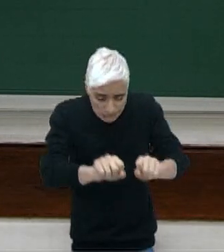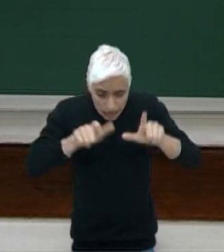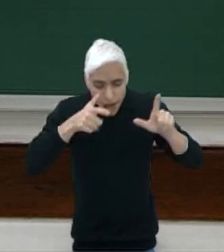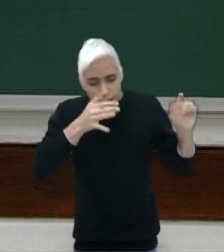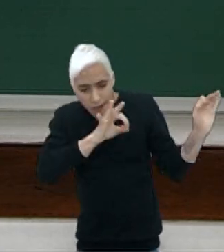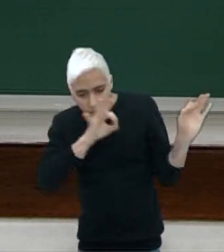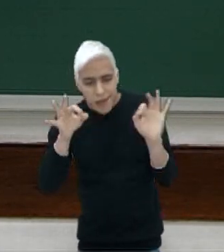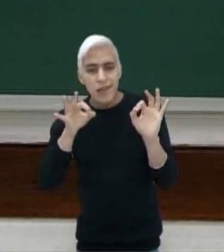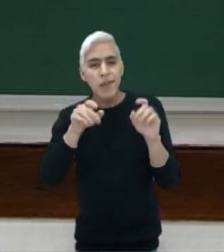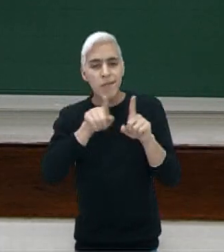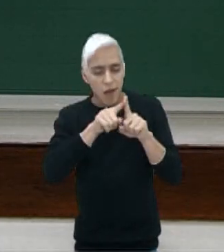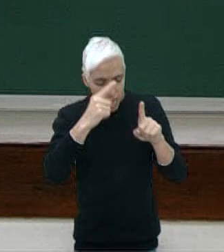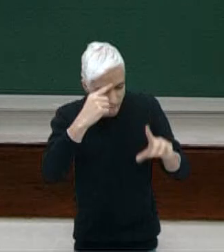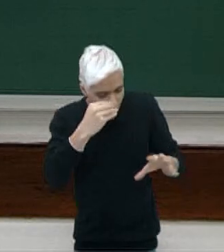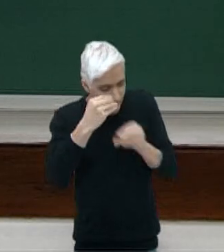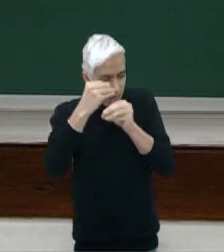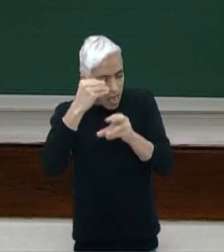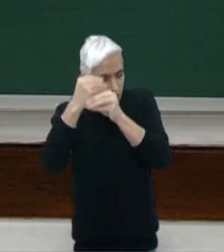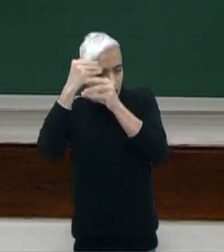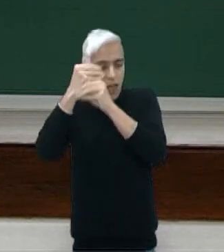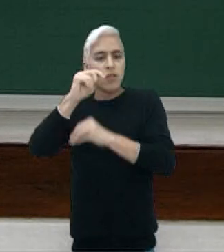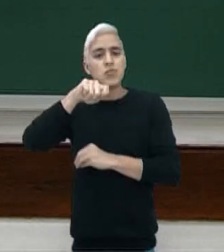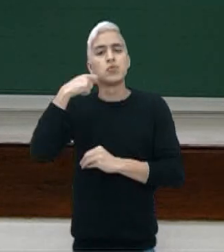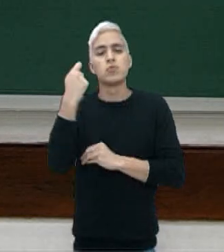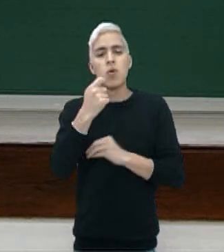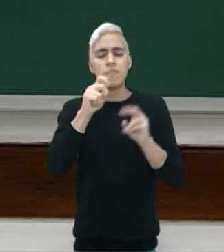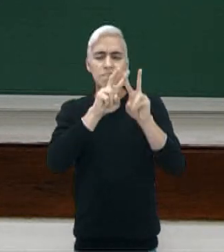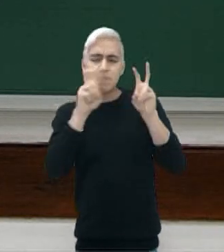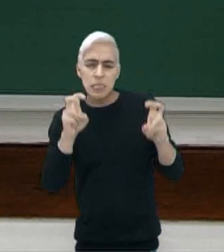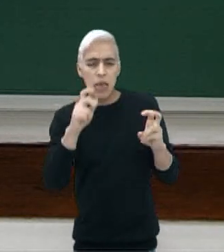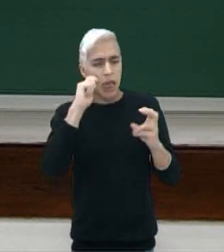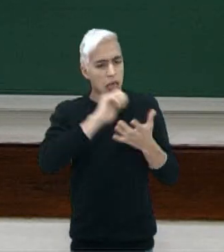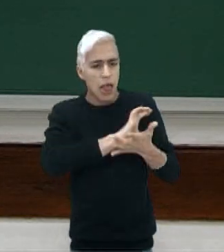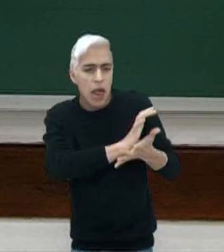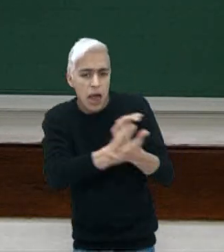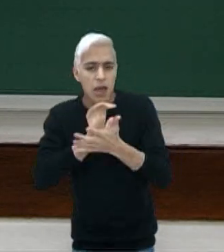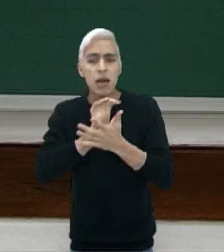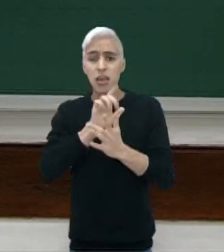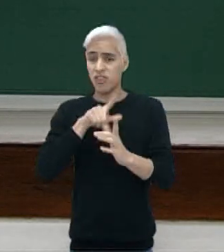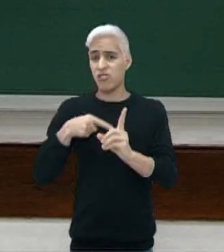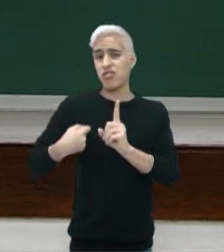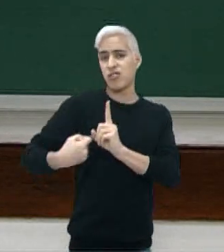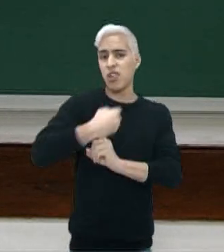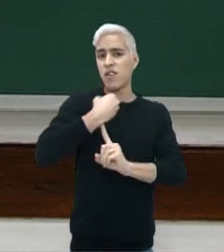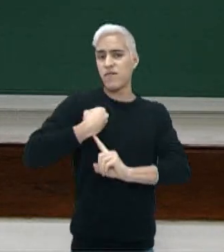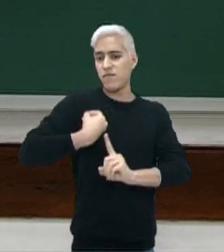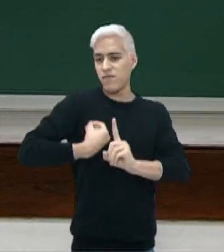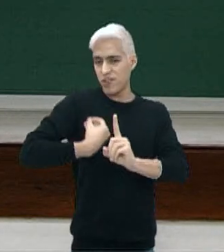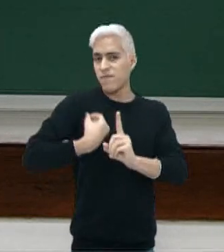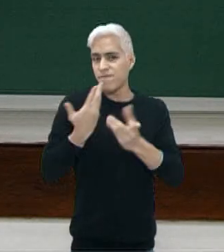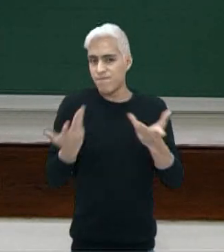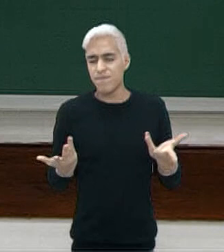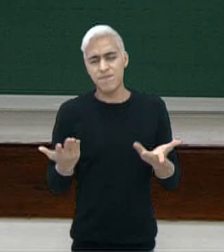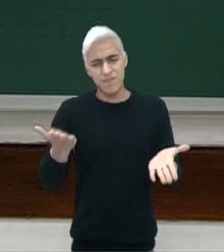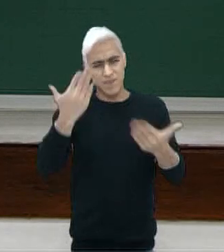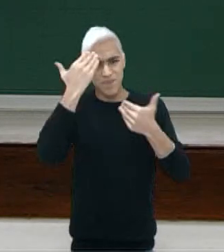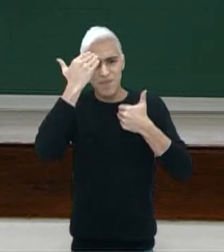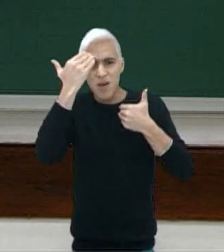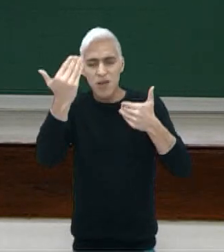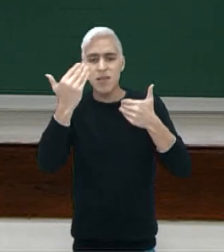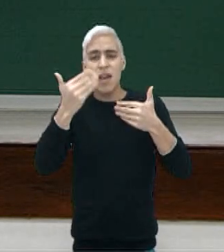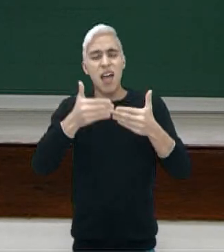pouco mais aí de visão sobre as questões raciais que permeiam a nossa sociedade, tá bom? Muito